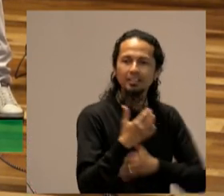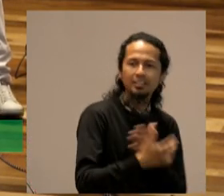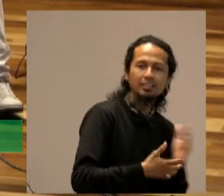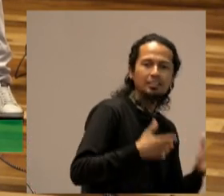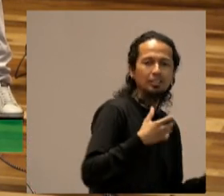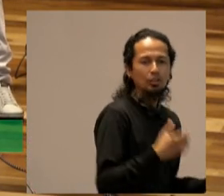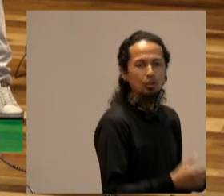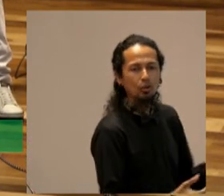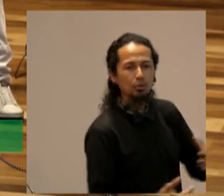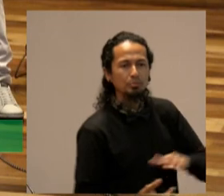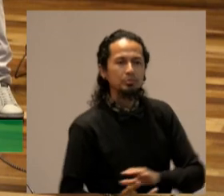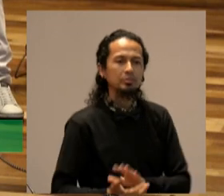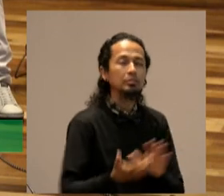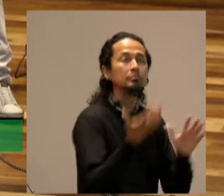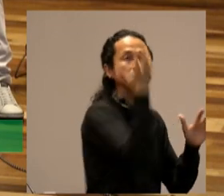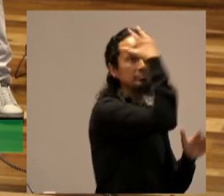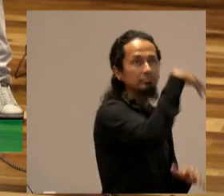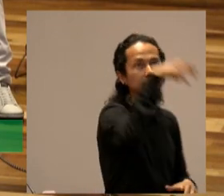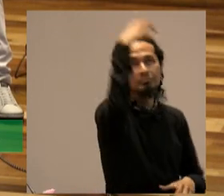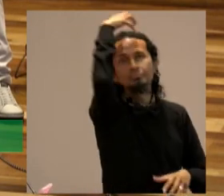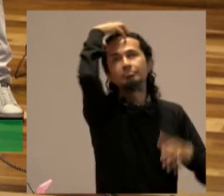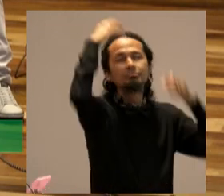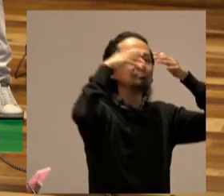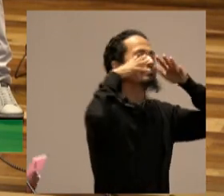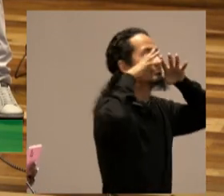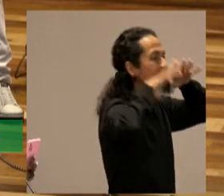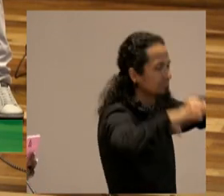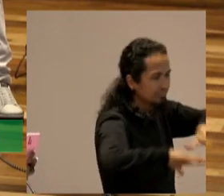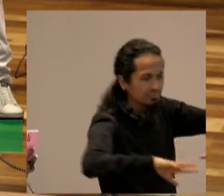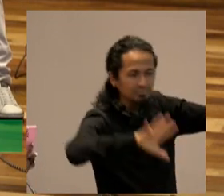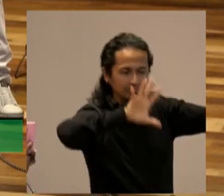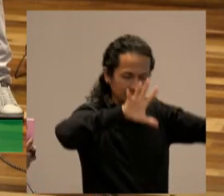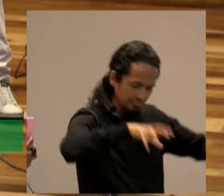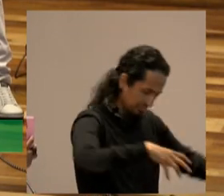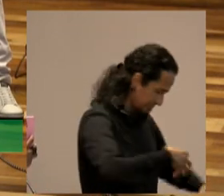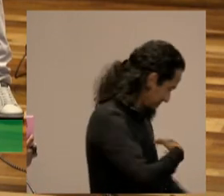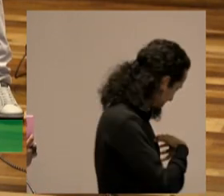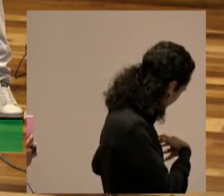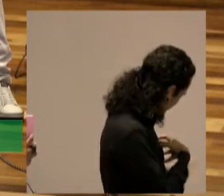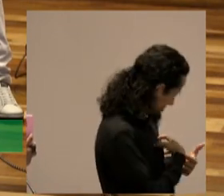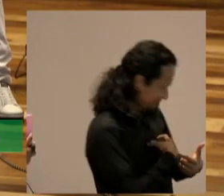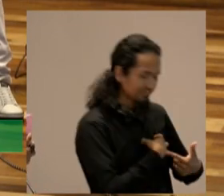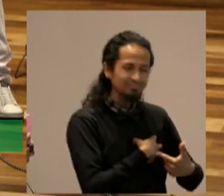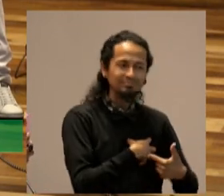Ivia, Ozu, Oba, Ia,